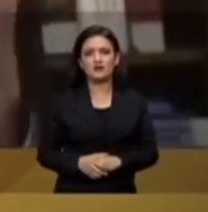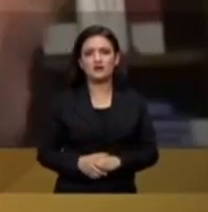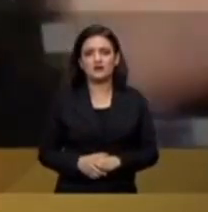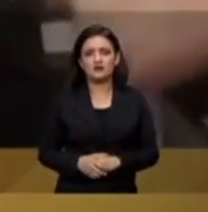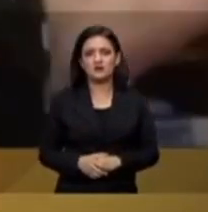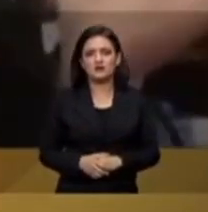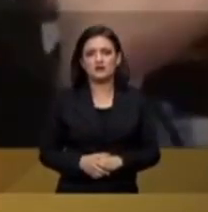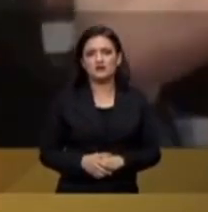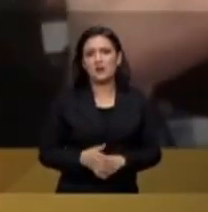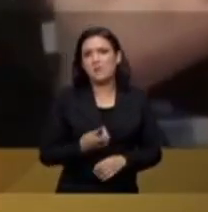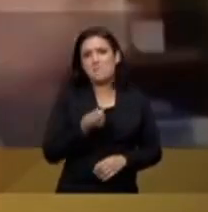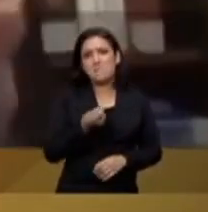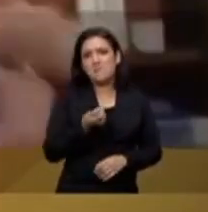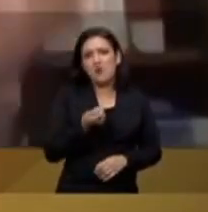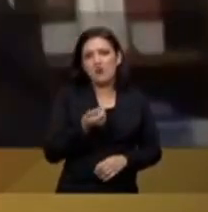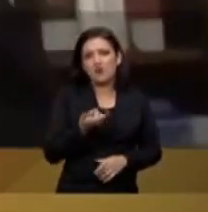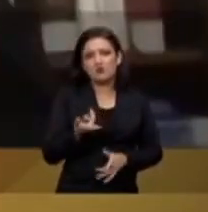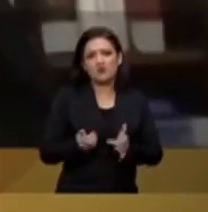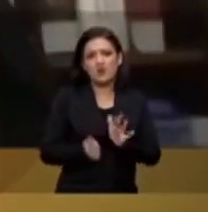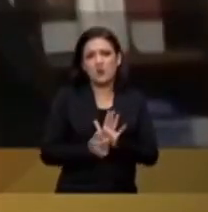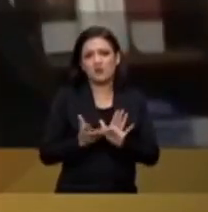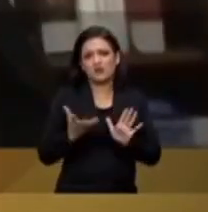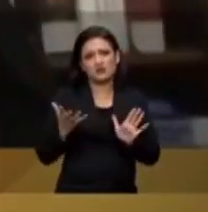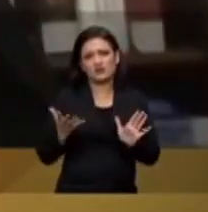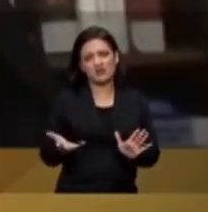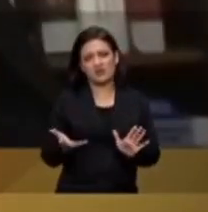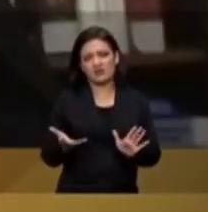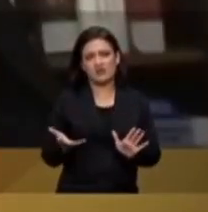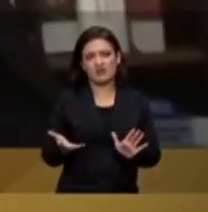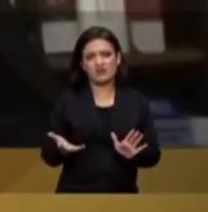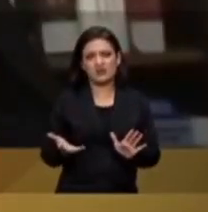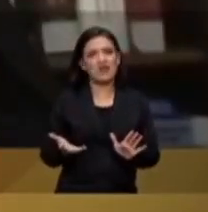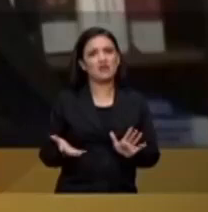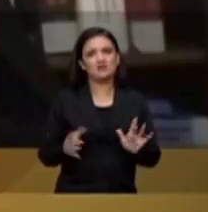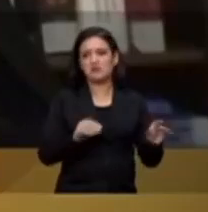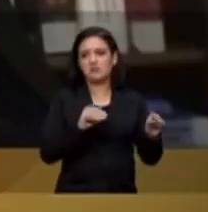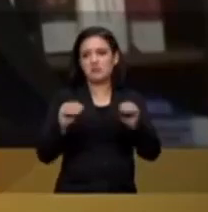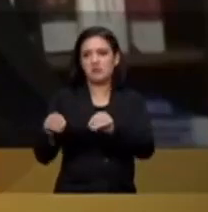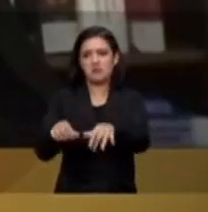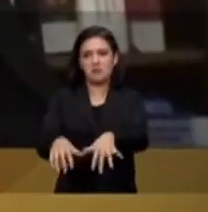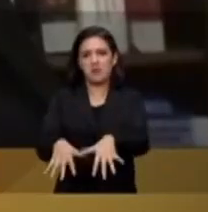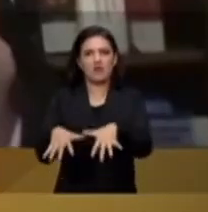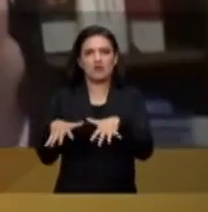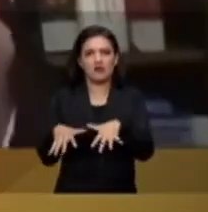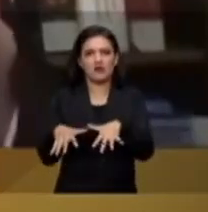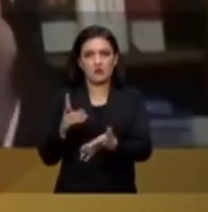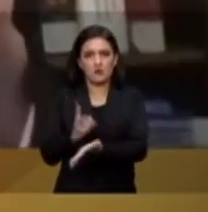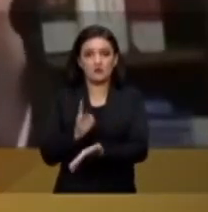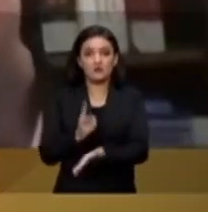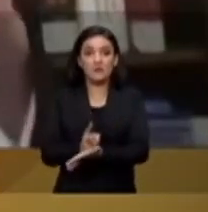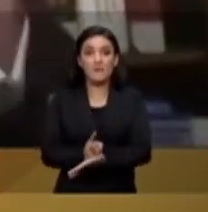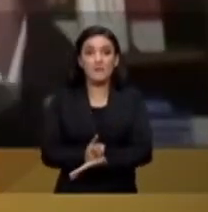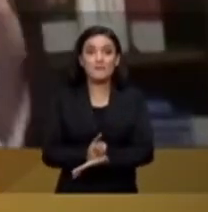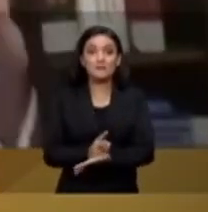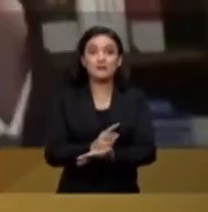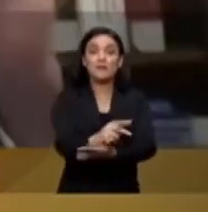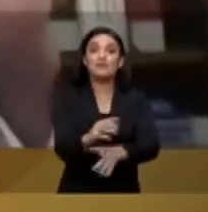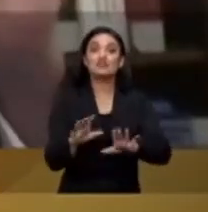o número daqueles, praticamente, que chega ao plenário dessa Suprema Corte. Só quando a